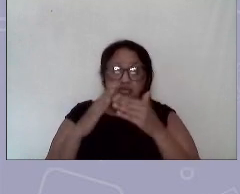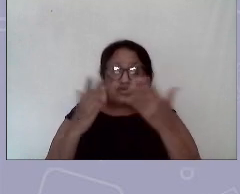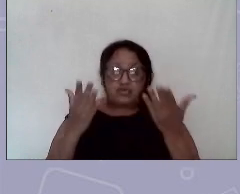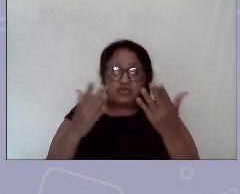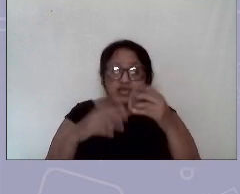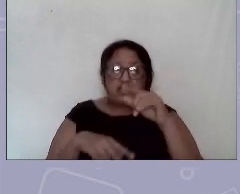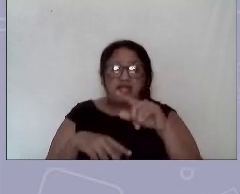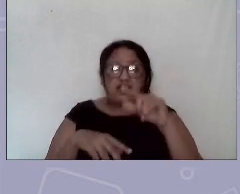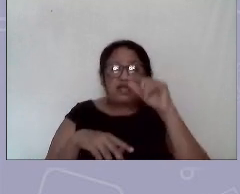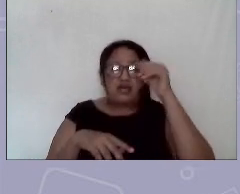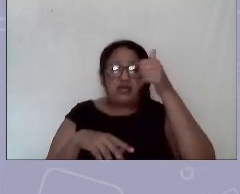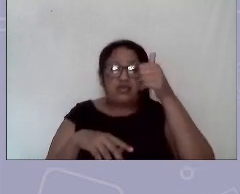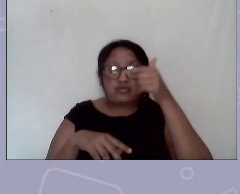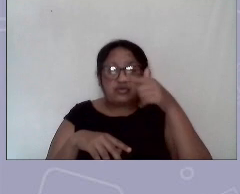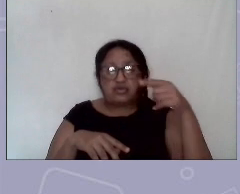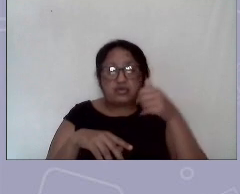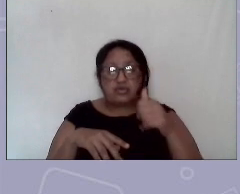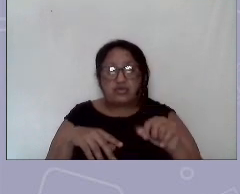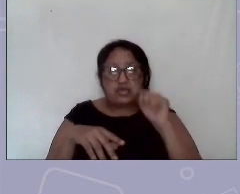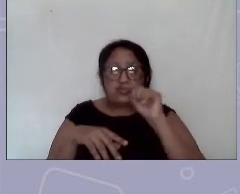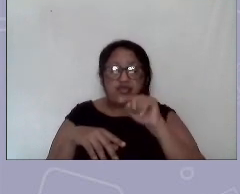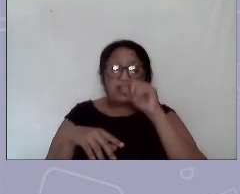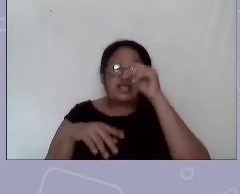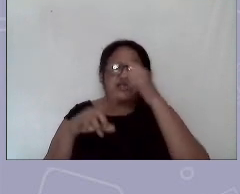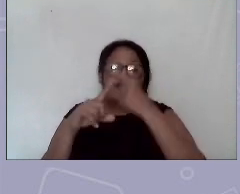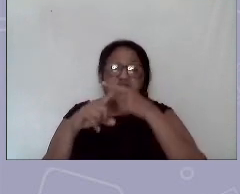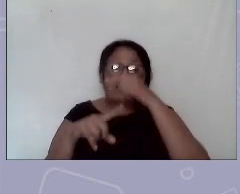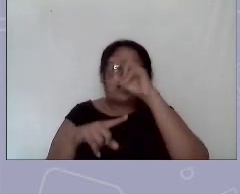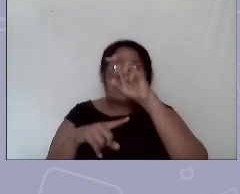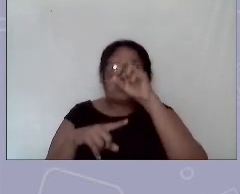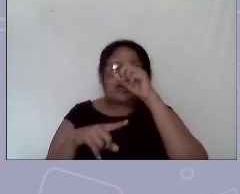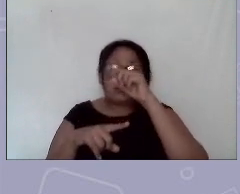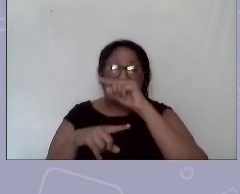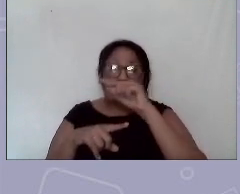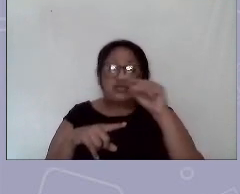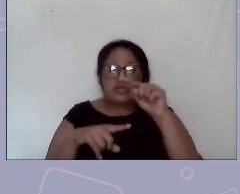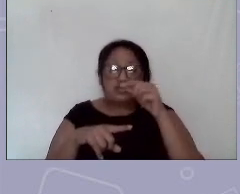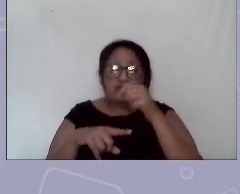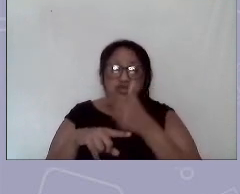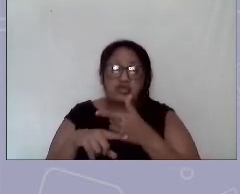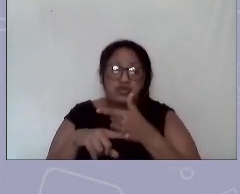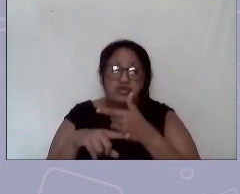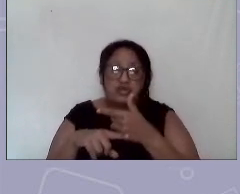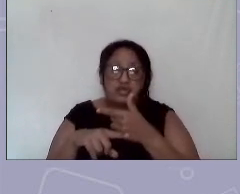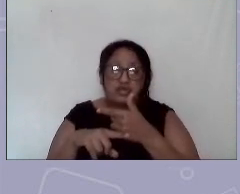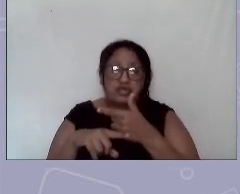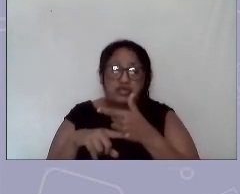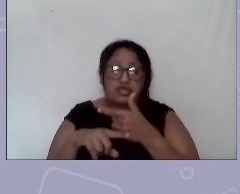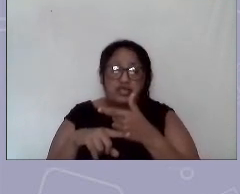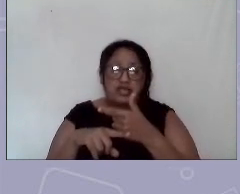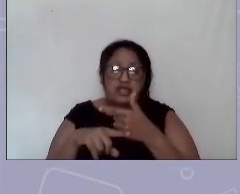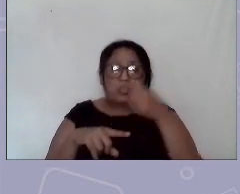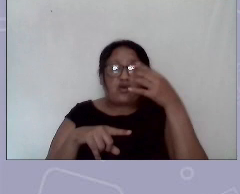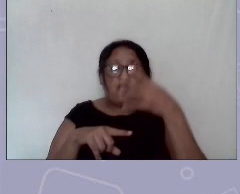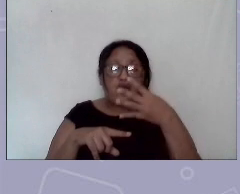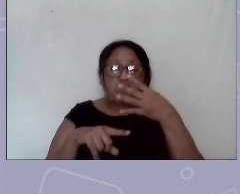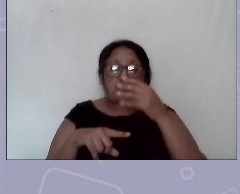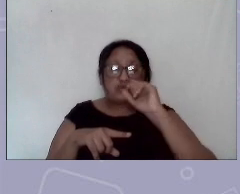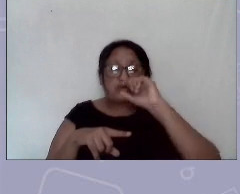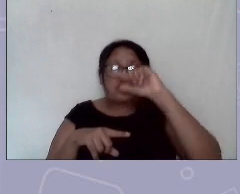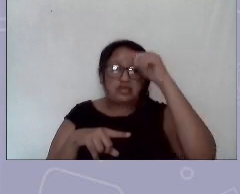que é 5 sobre 2 e o tempo em que a gente quer determinar a distância percorrida gente é o tempo de 4 segundos